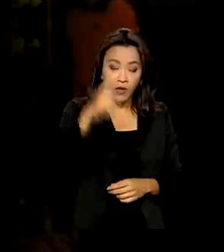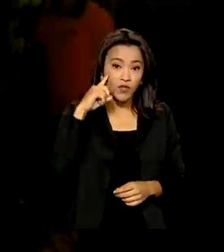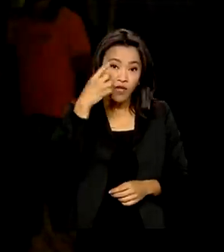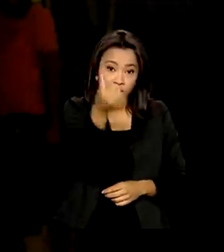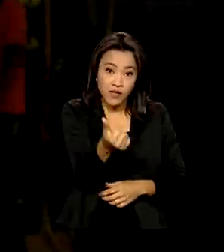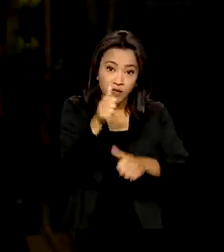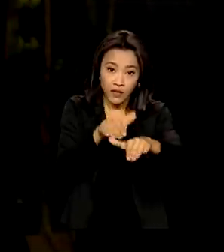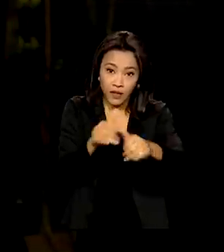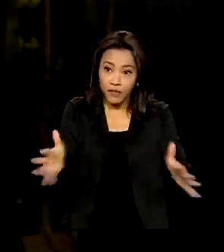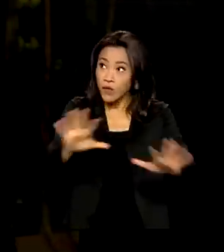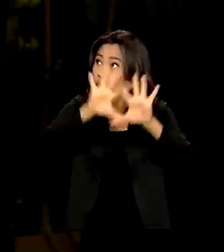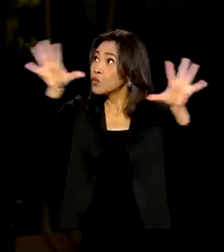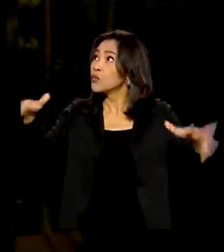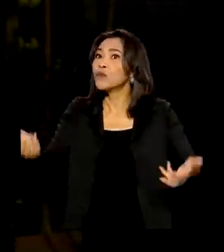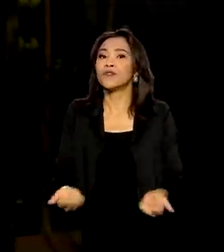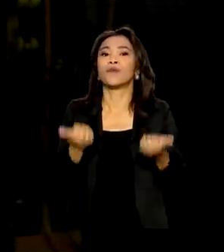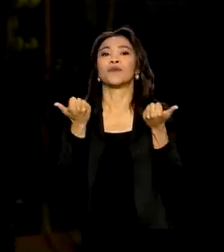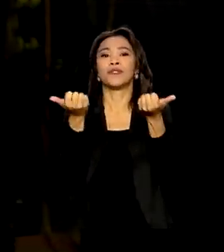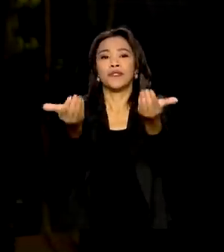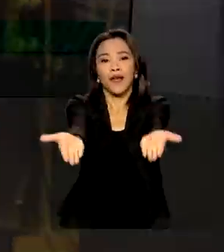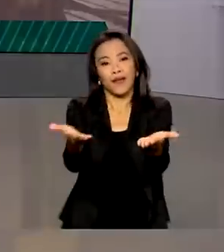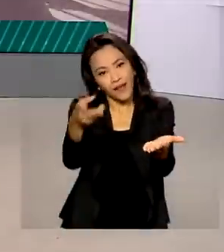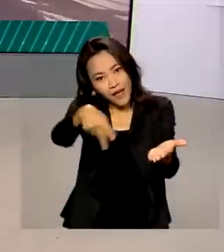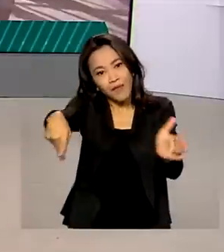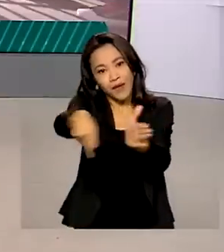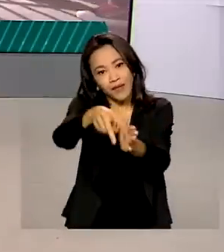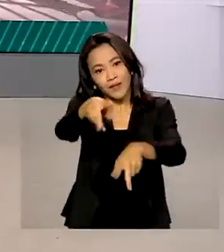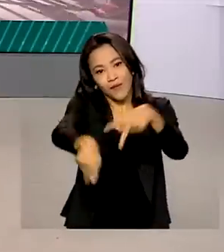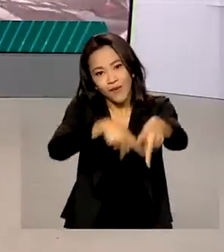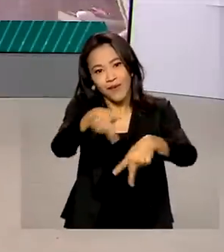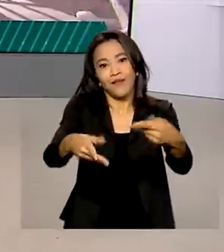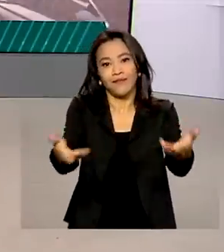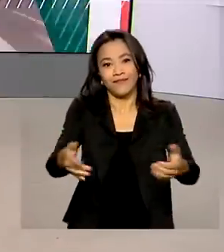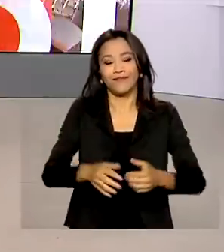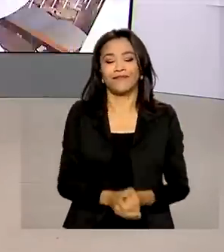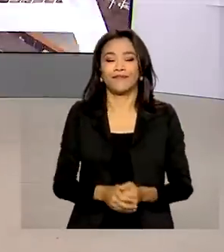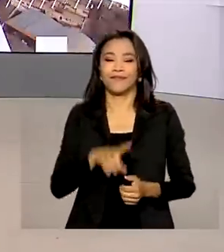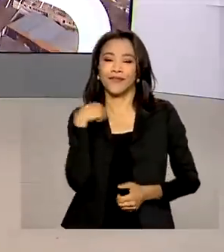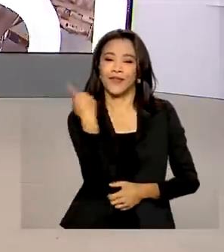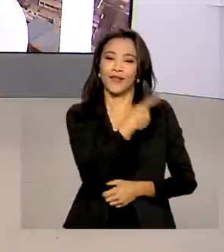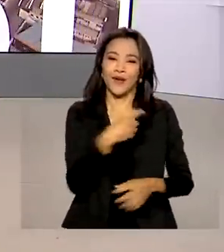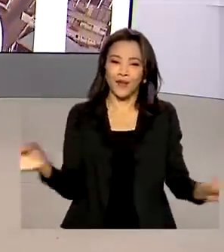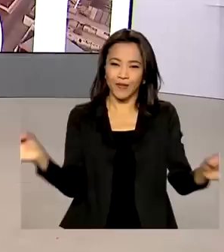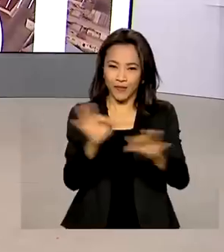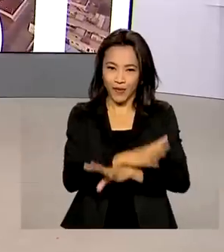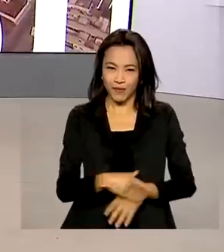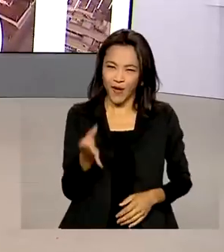devolver à população o que de fato é do povo. E a gente fica por